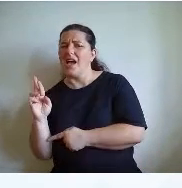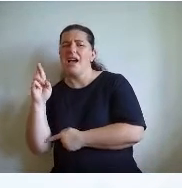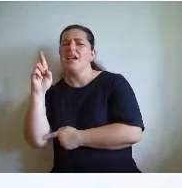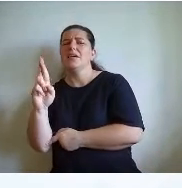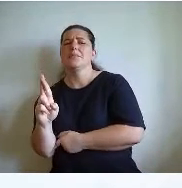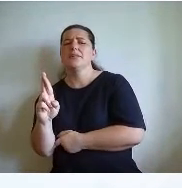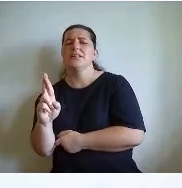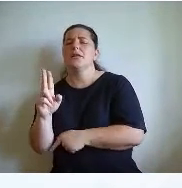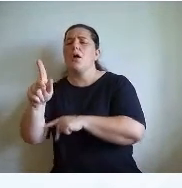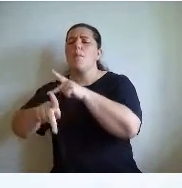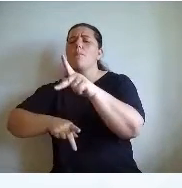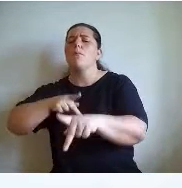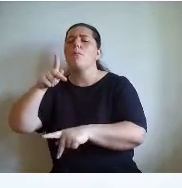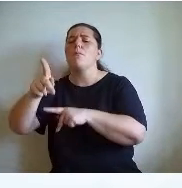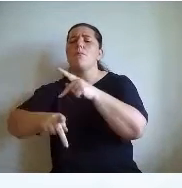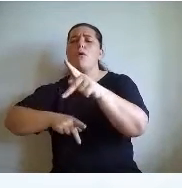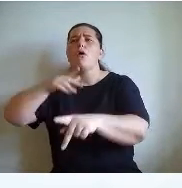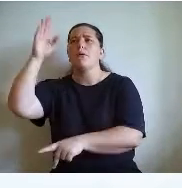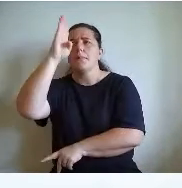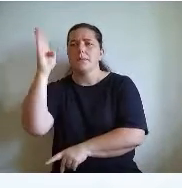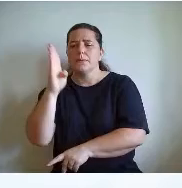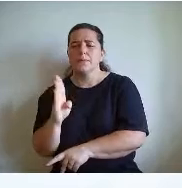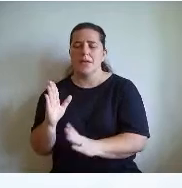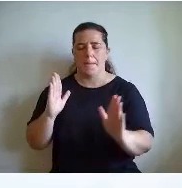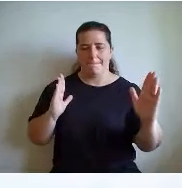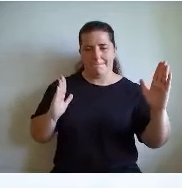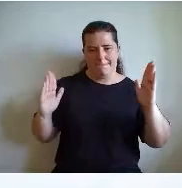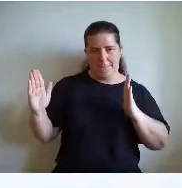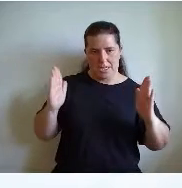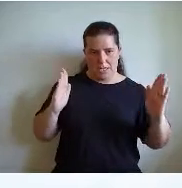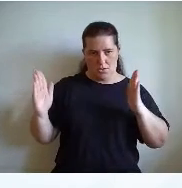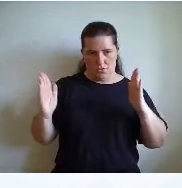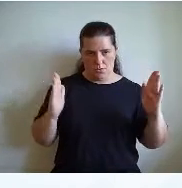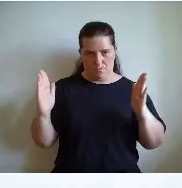o povo brasileiro dentro daquilo que foi o período, né,